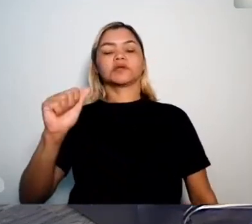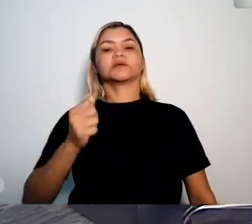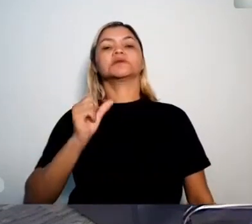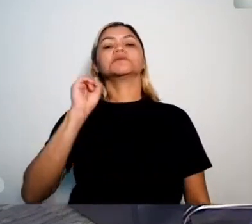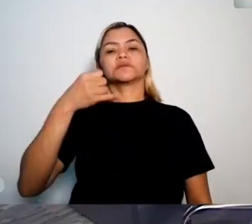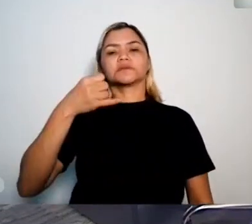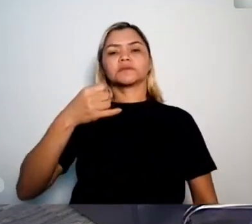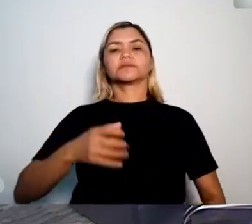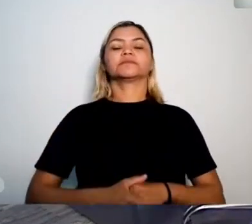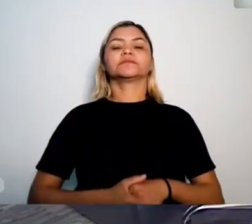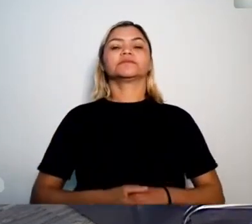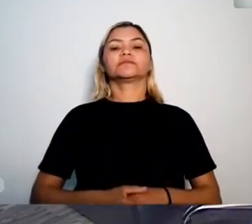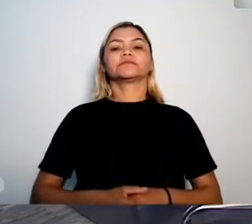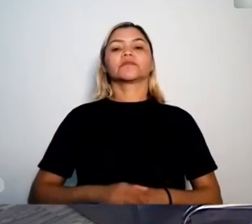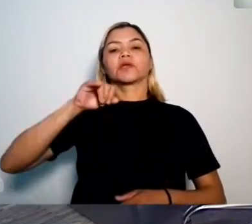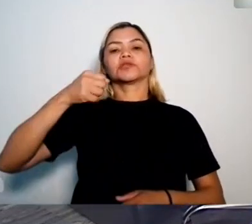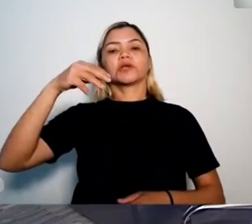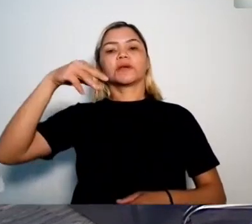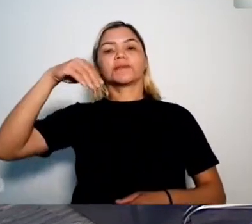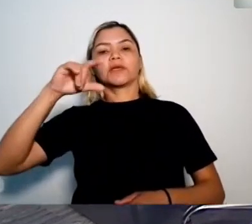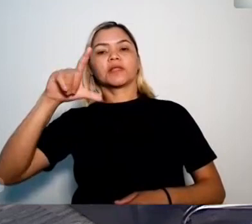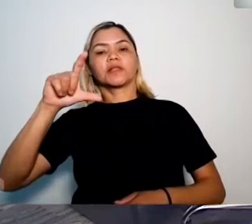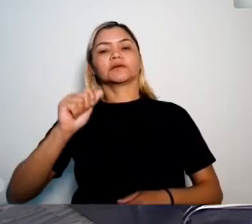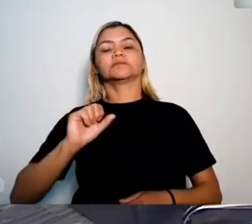Vereadora Jamila. Sim.